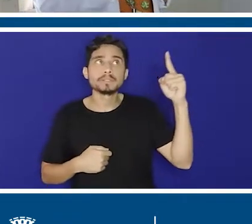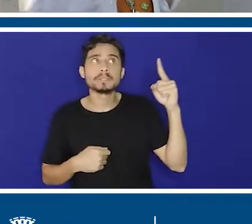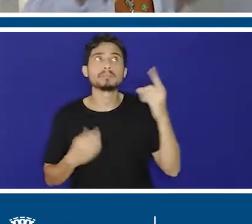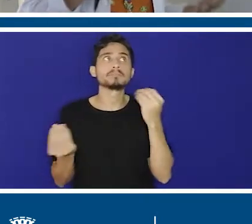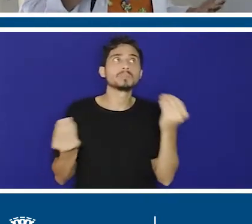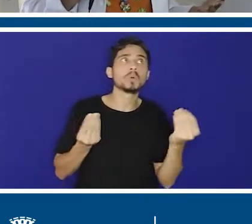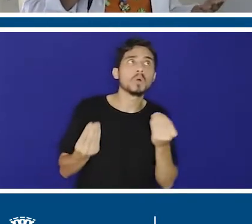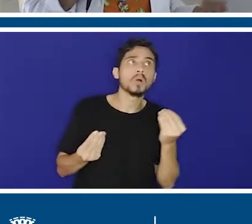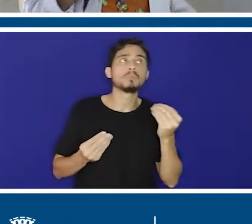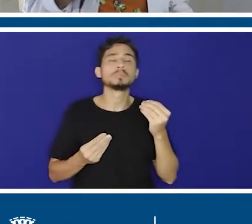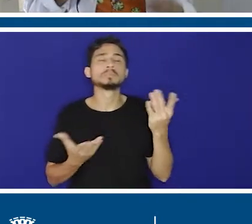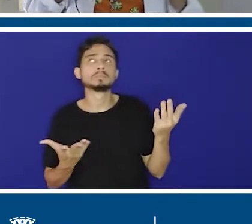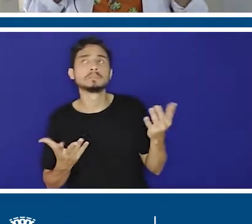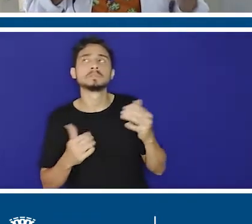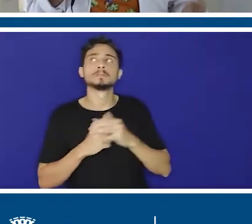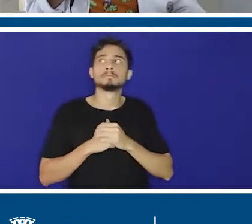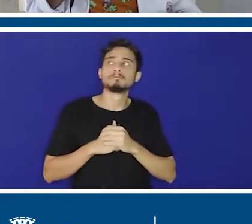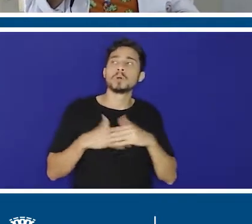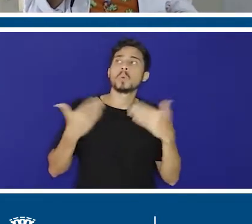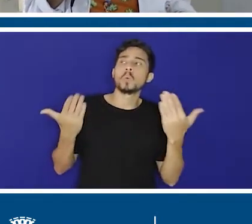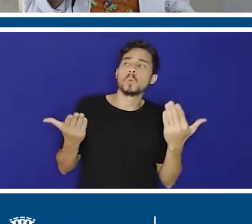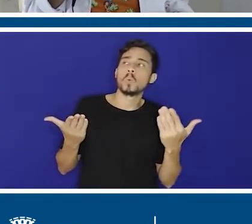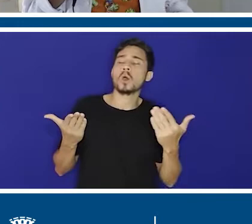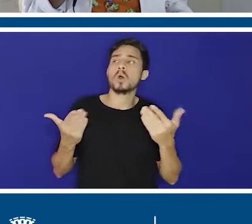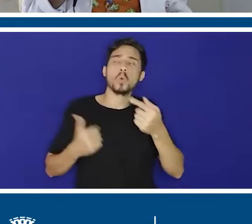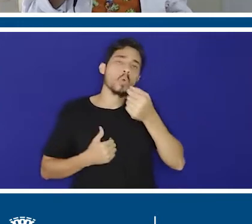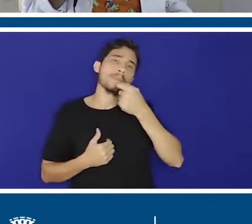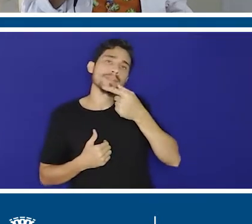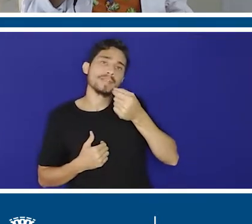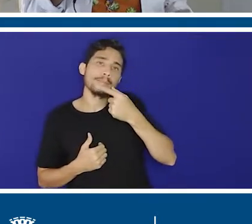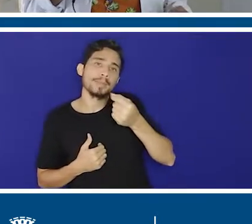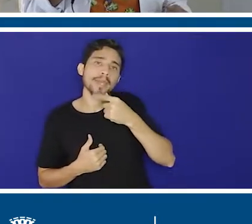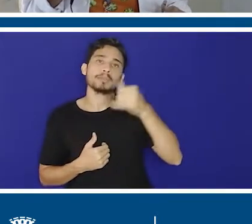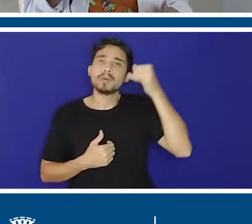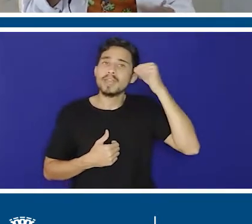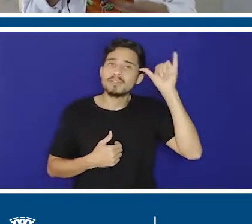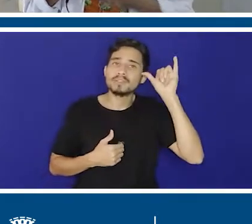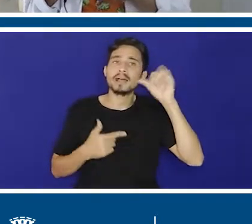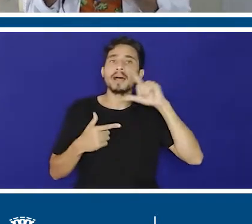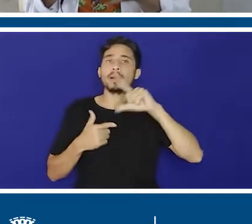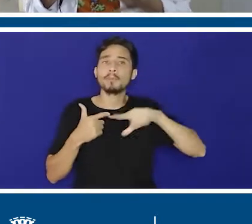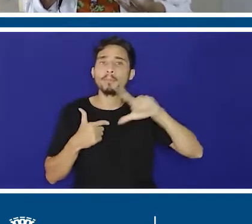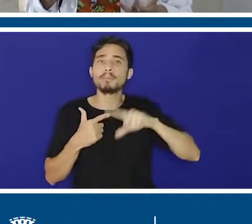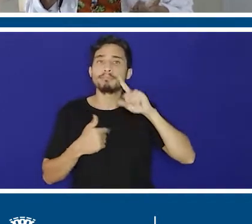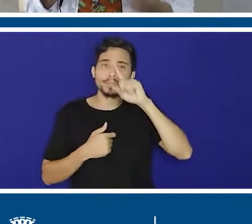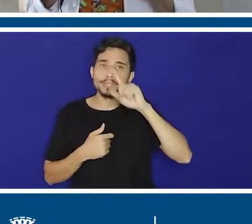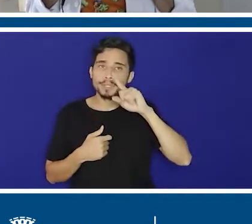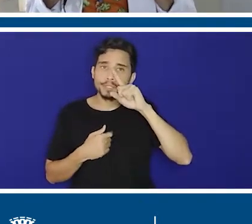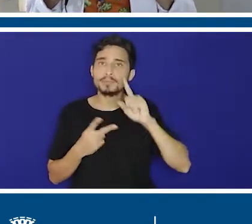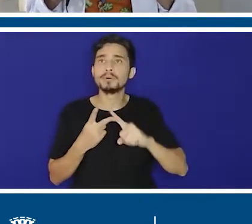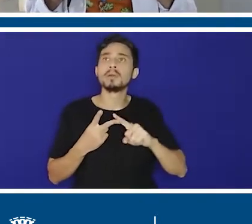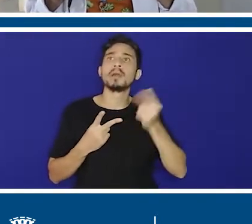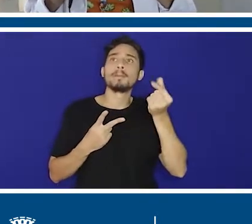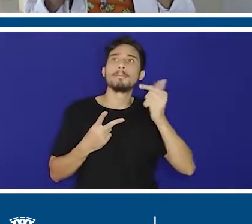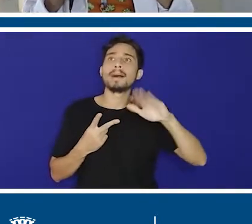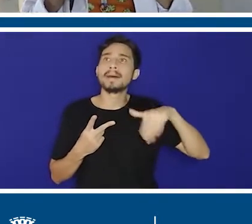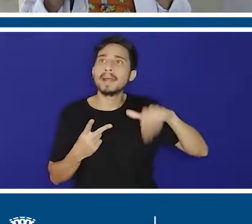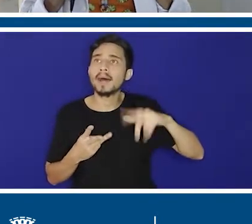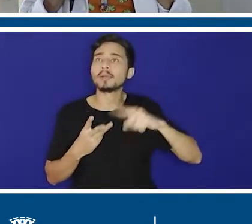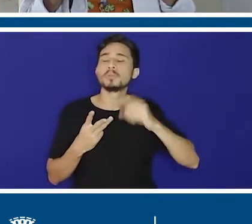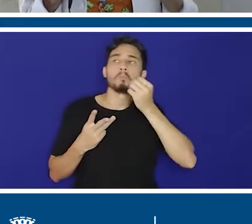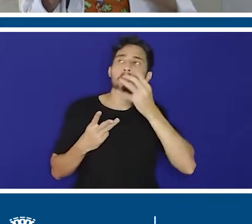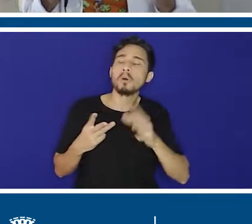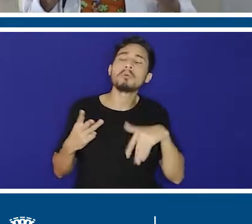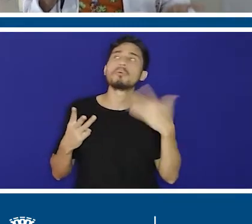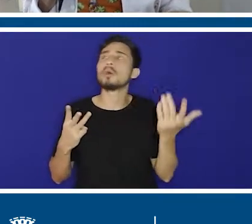pensando qual é o melhor medicamento que dá menos efeito colateral e que seja acessível às pessoas,